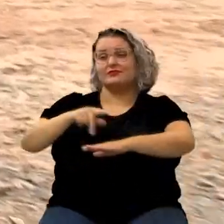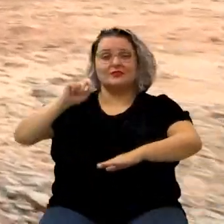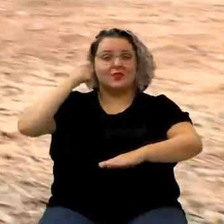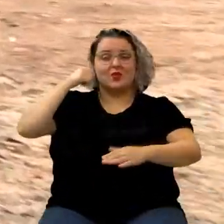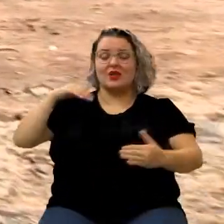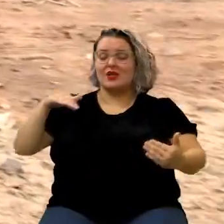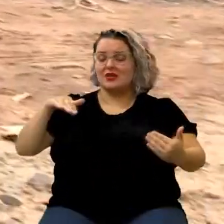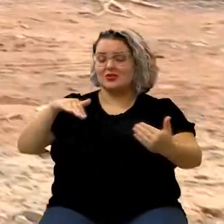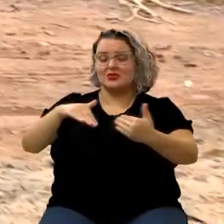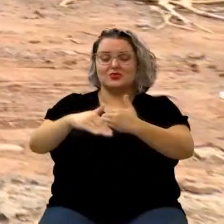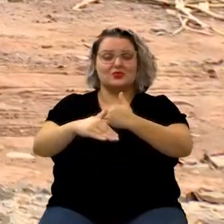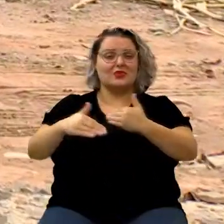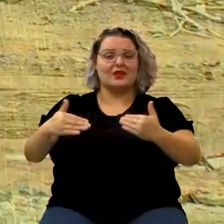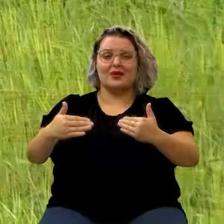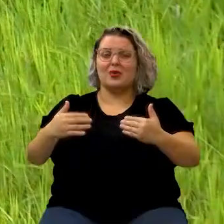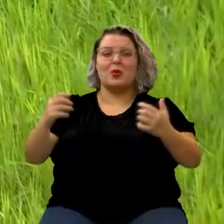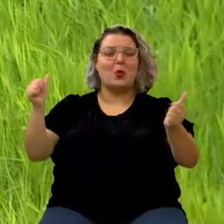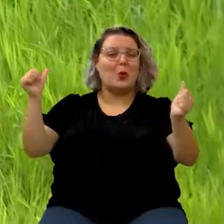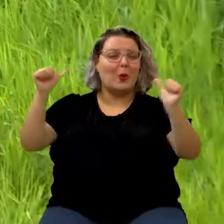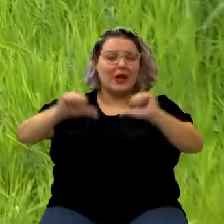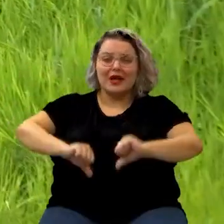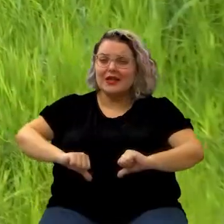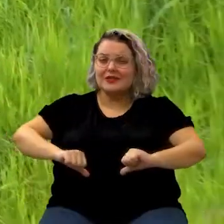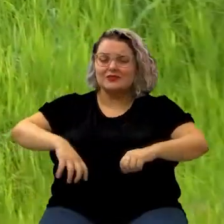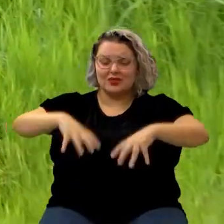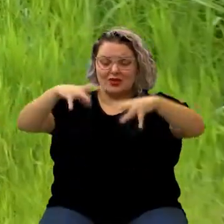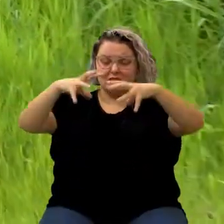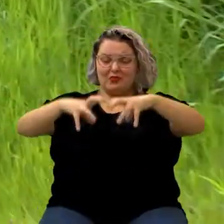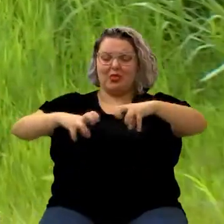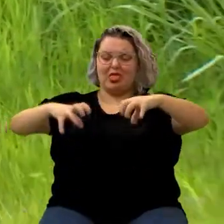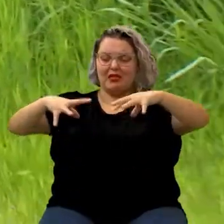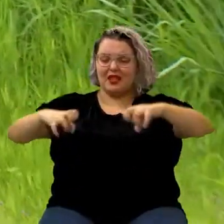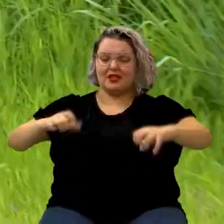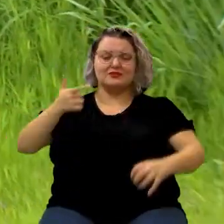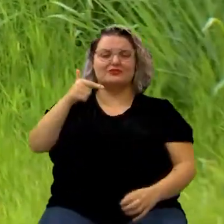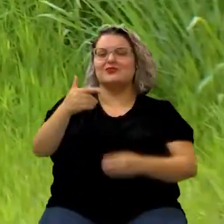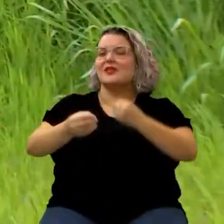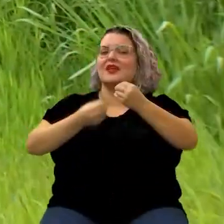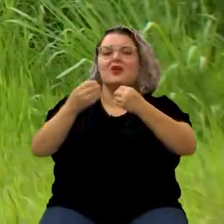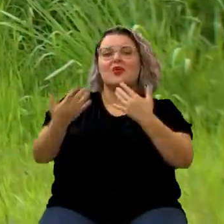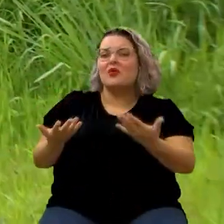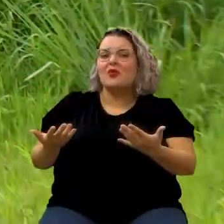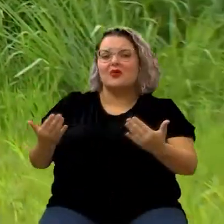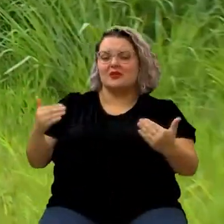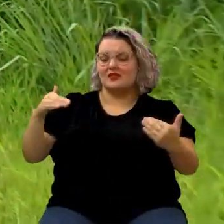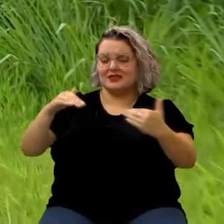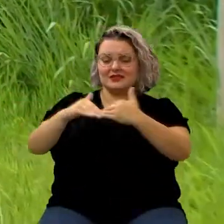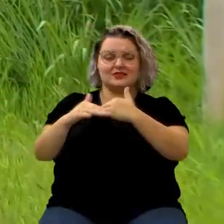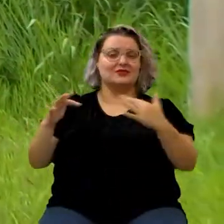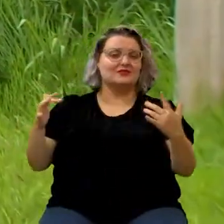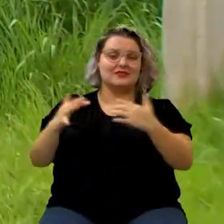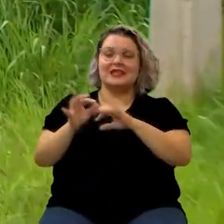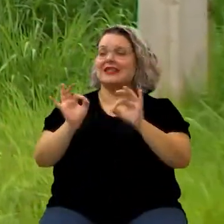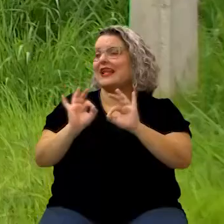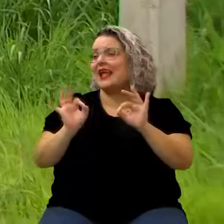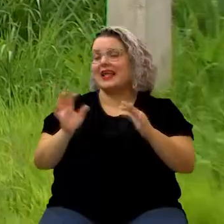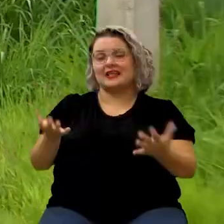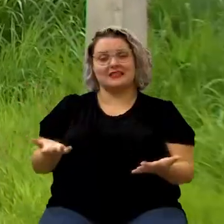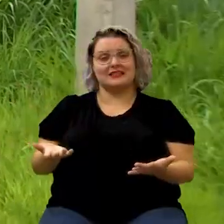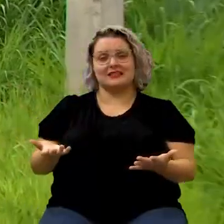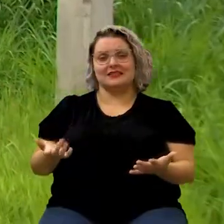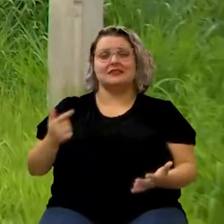intransitáveis em época de chuva principalmente ficam sem condições de tráfego né então